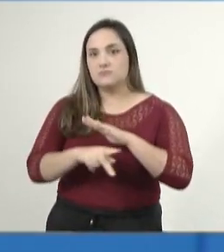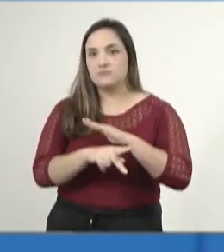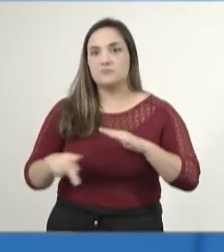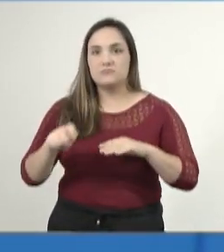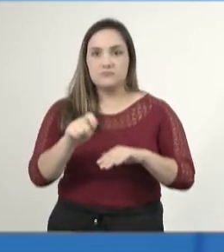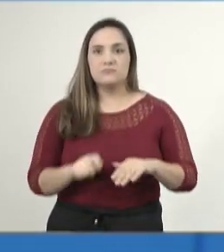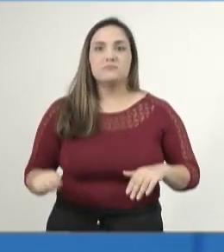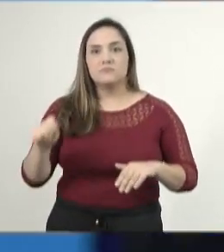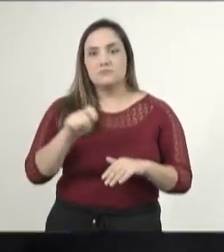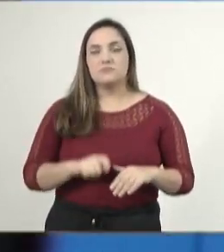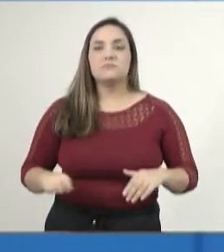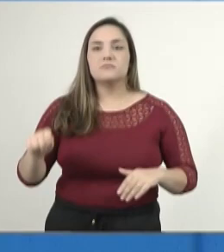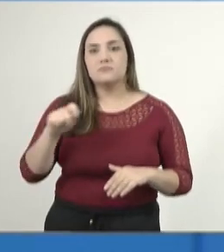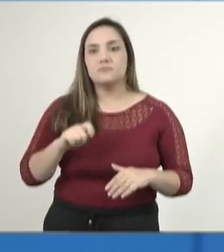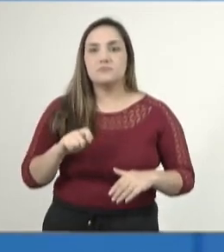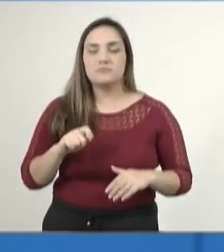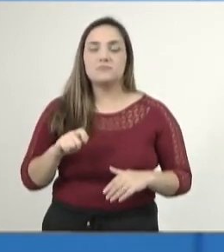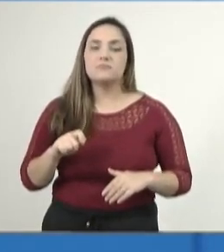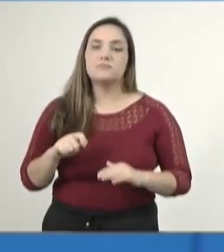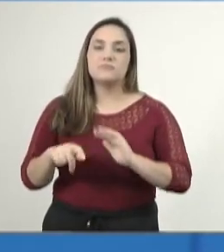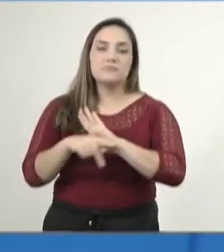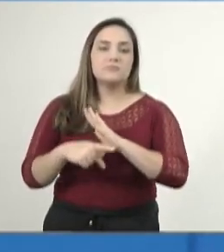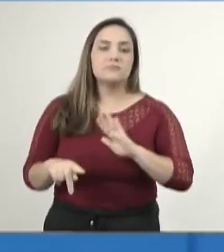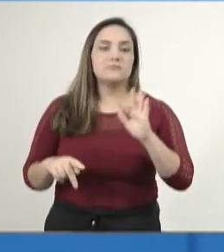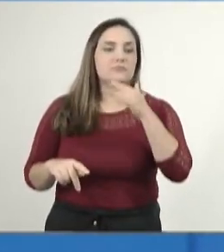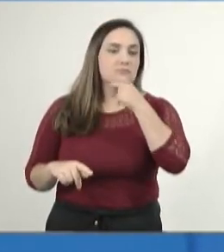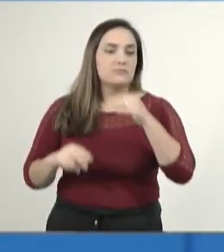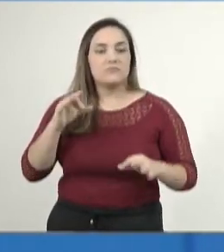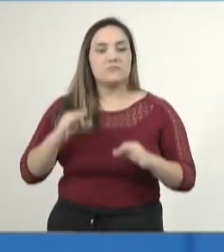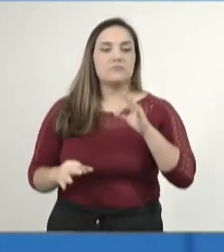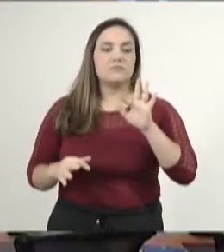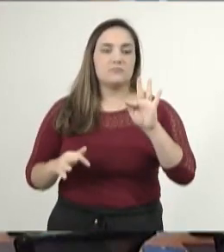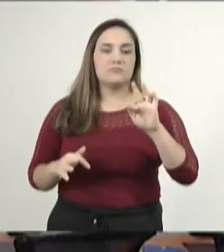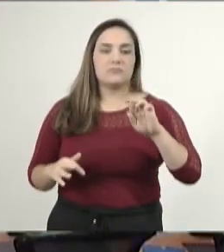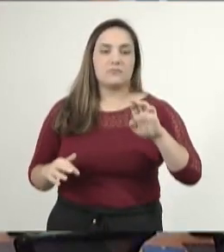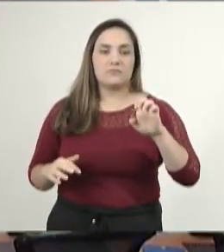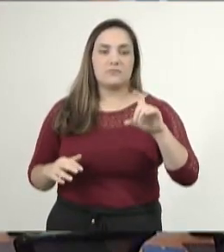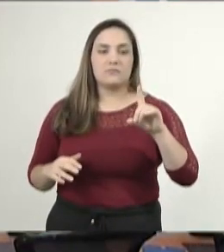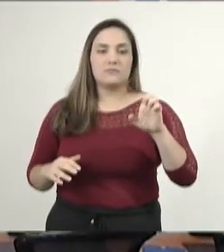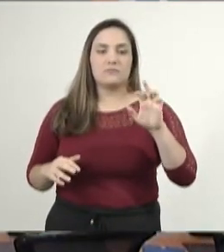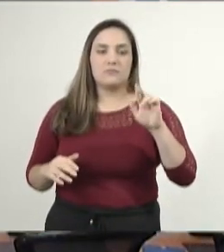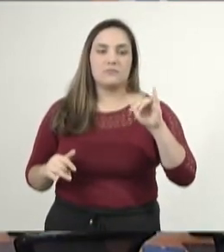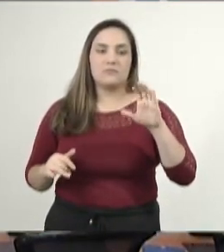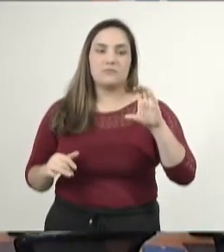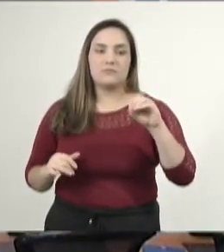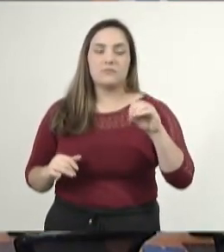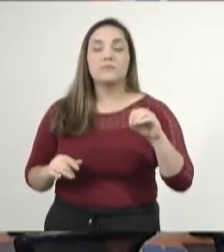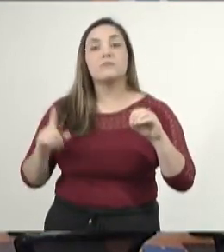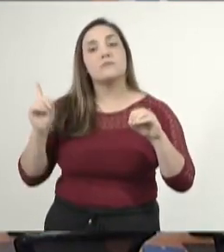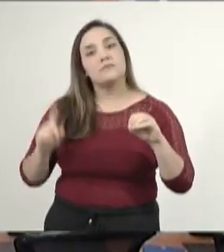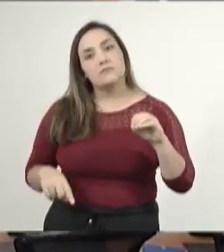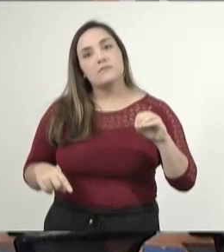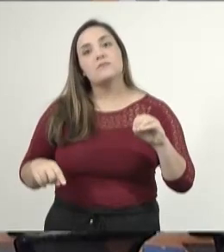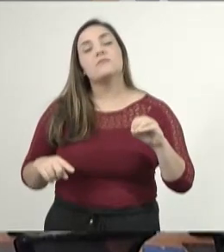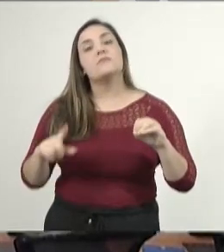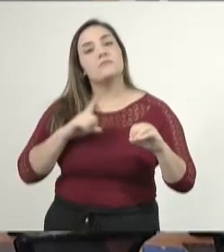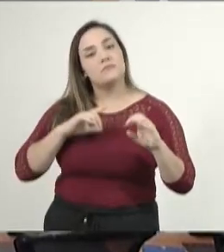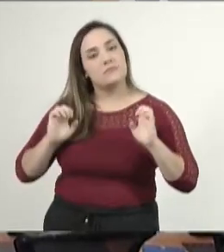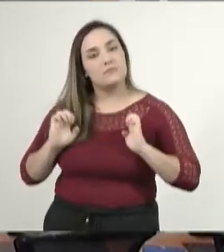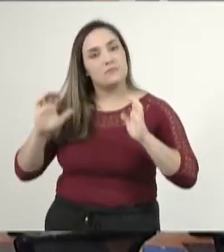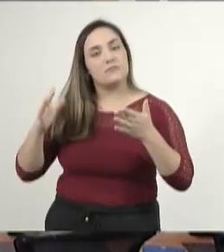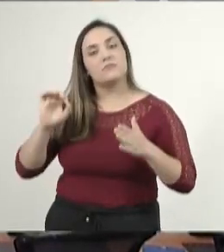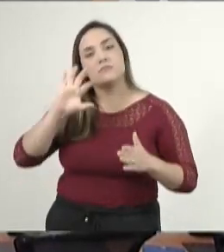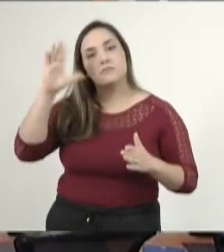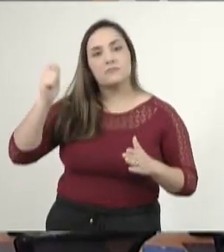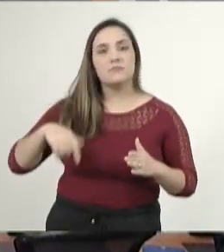dos Magistrados do Brasil, o juiz Frederico Mendes, né? Isso em alusão também a um evento que está acontecendo